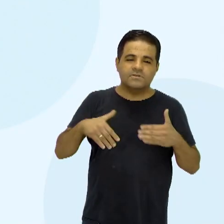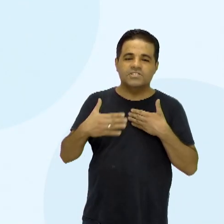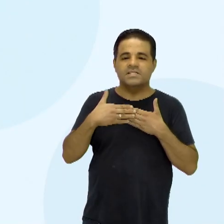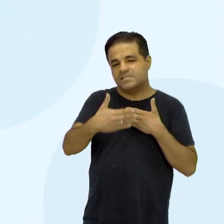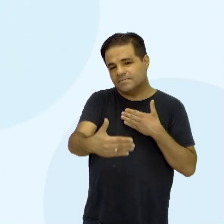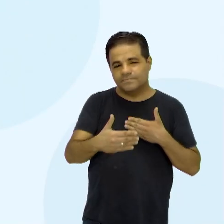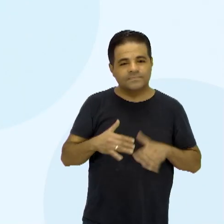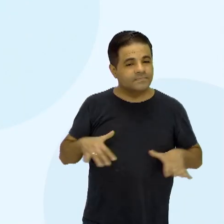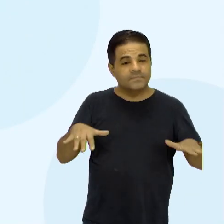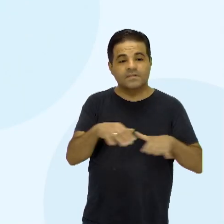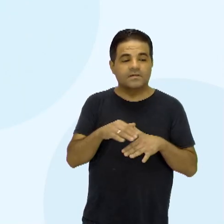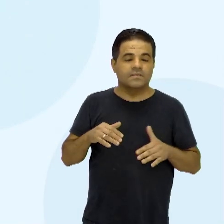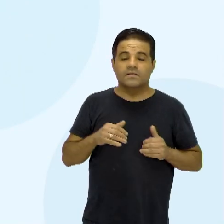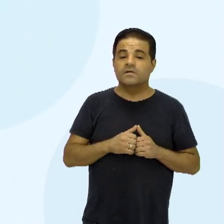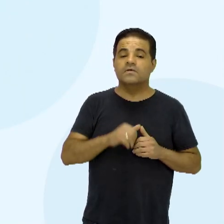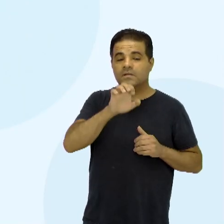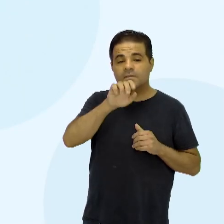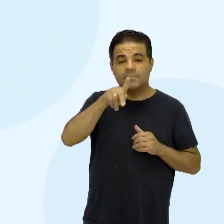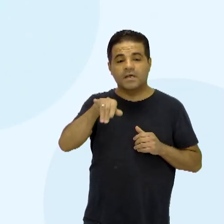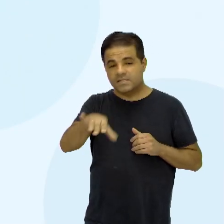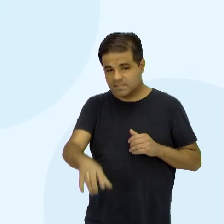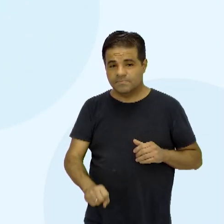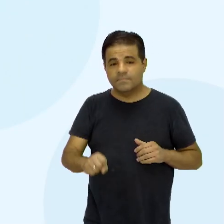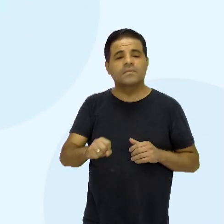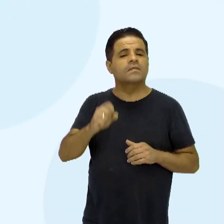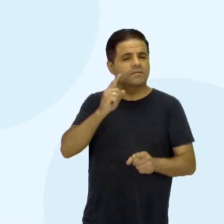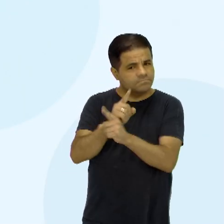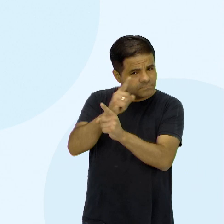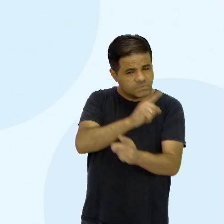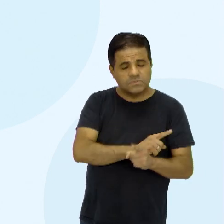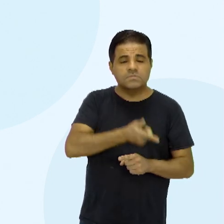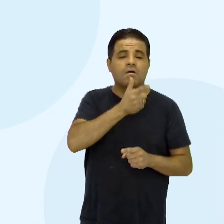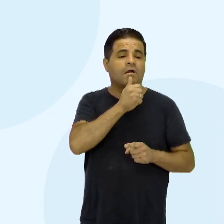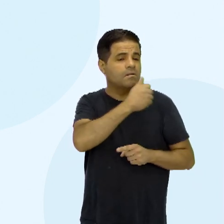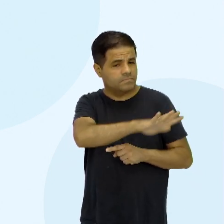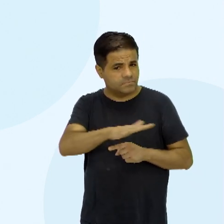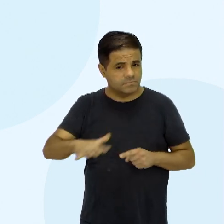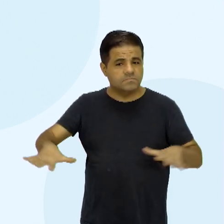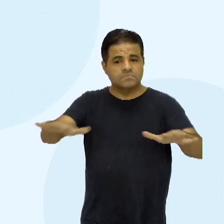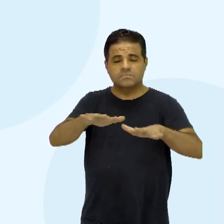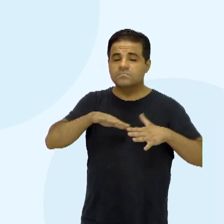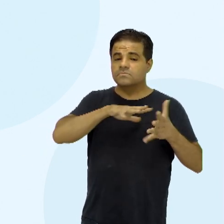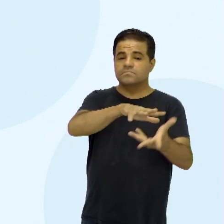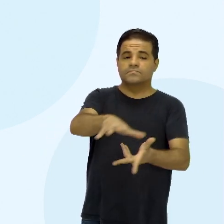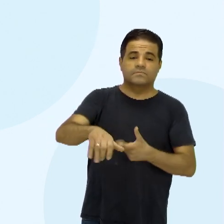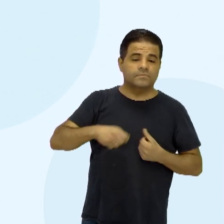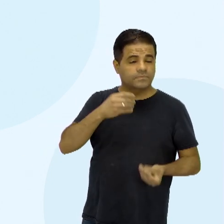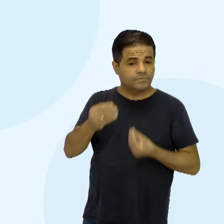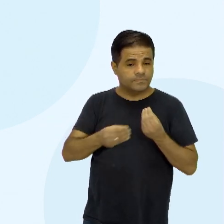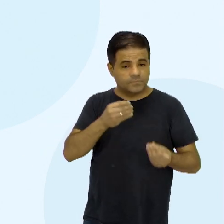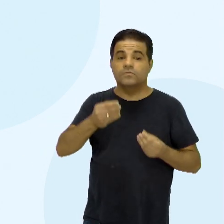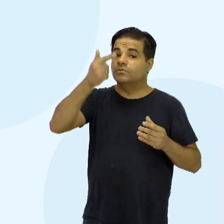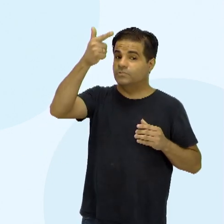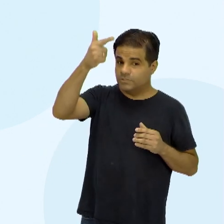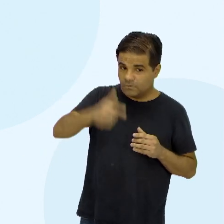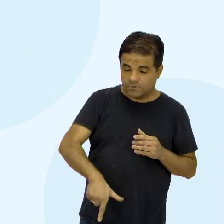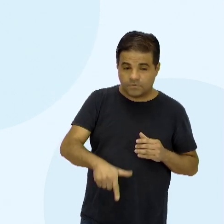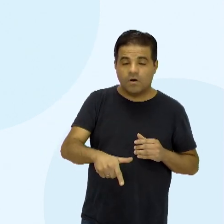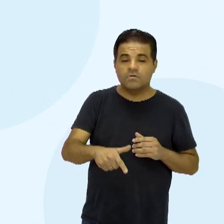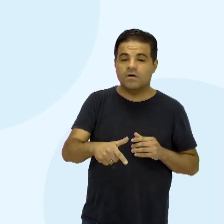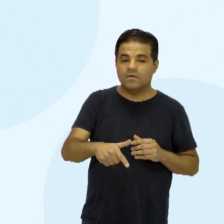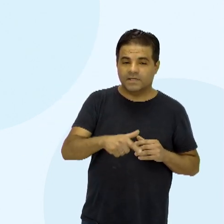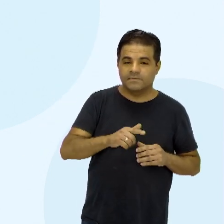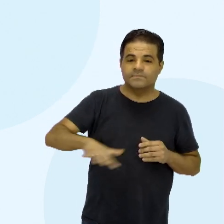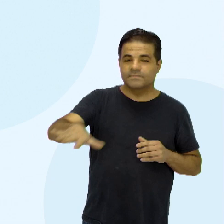novo. Os IPIs têm sido encontrados em oceanos ao redor do mundo. De novo, né, prof? Aqui,